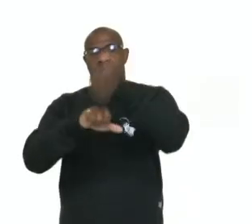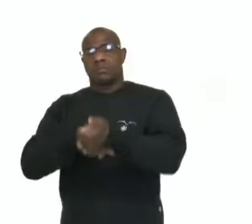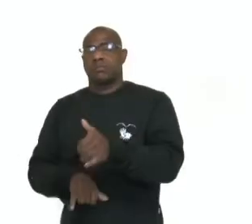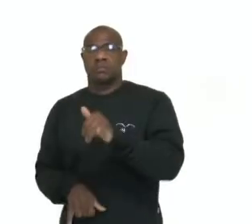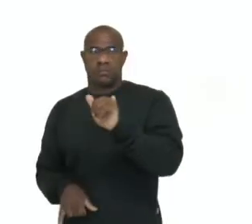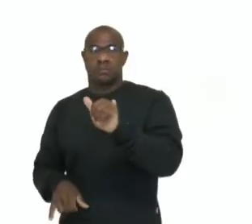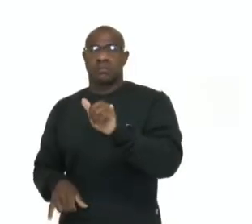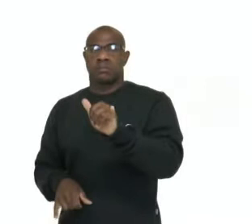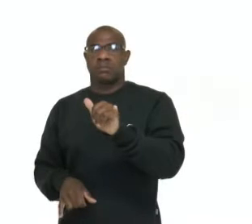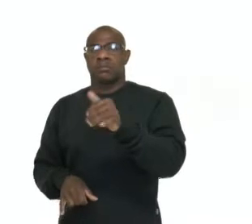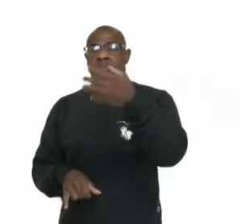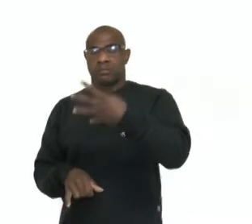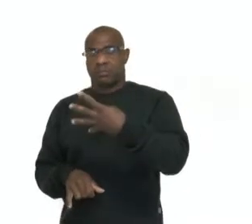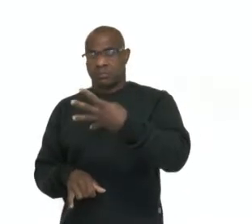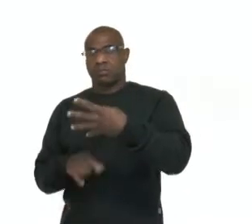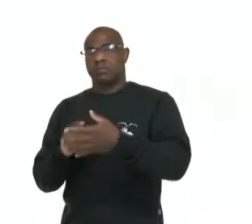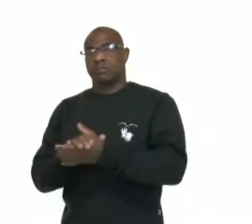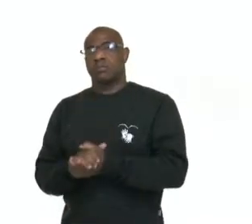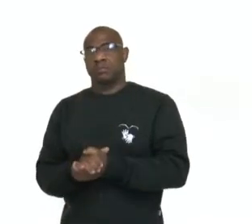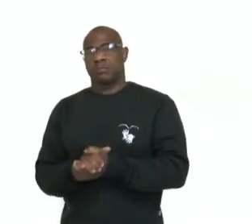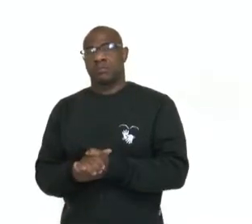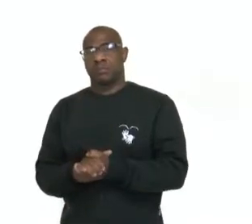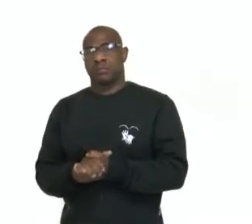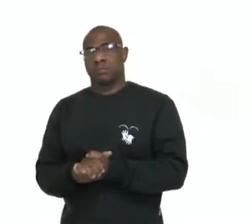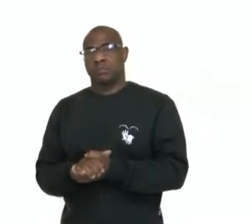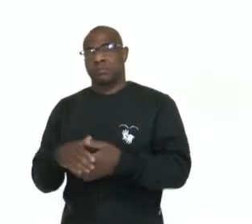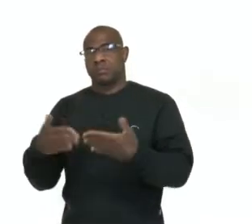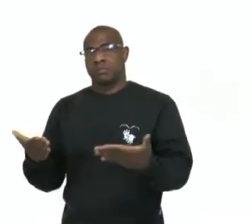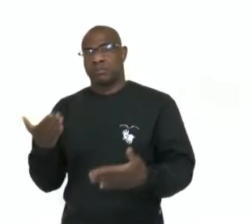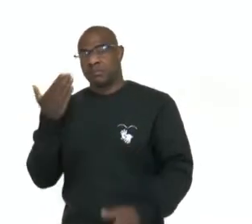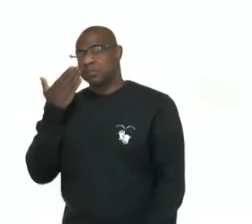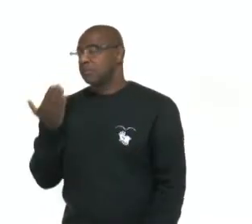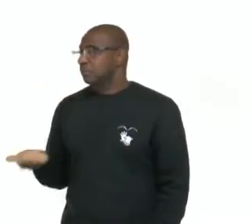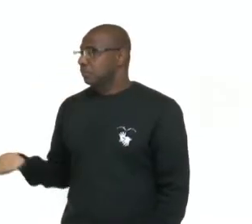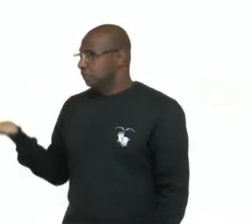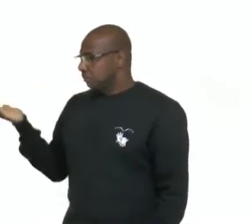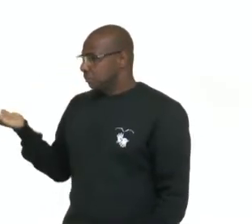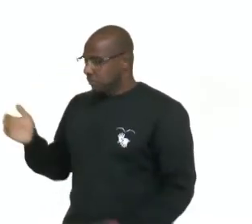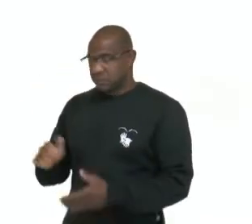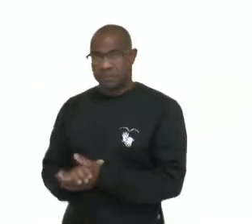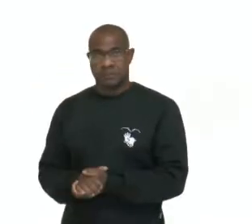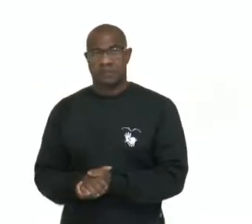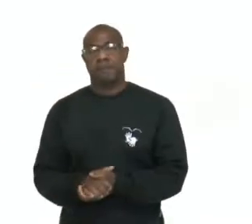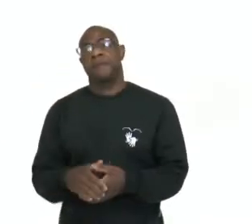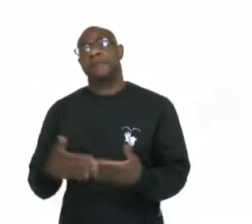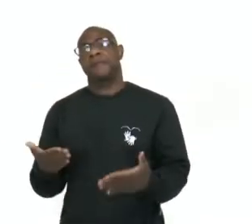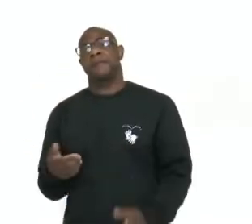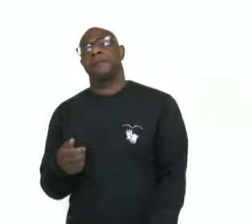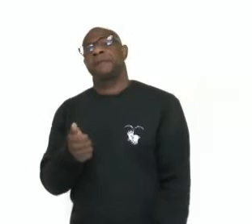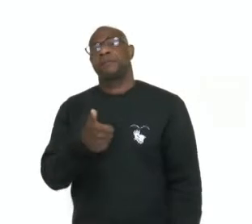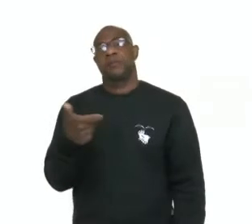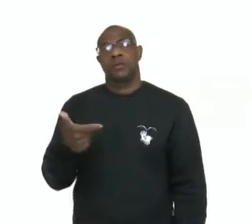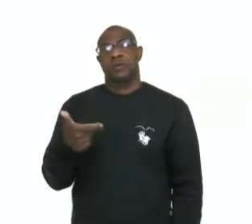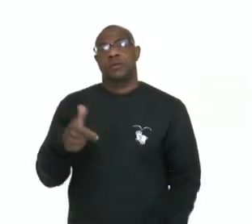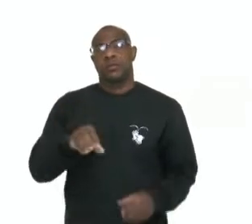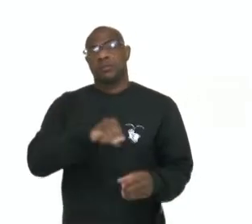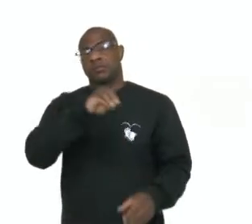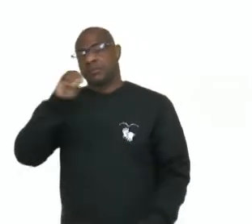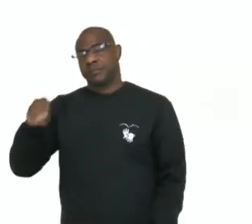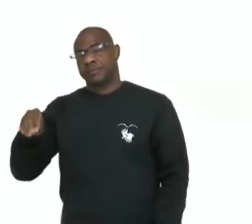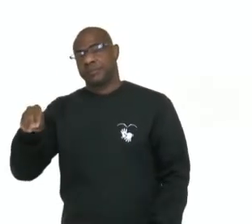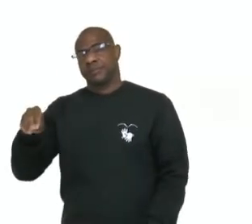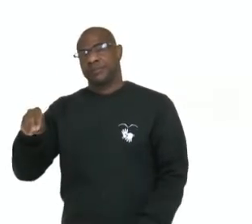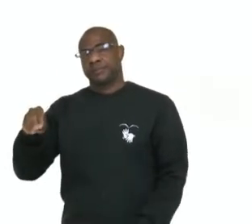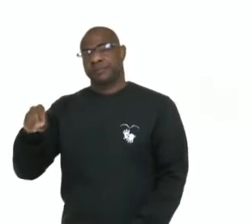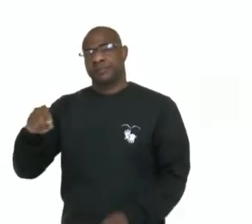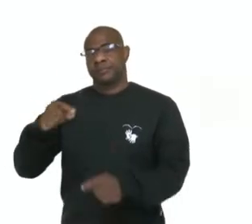3 vezes 4, 12, mais 2y, menos 7, igual a zero. 12 passou para o outro lado com o sinal